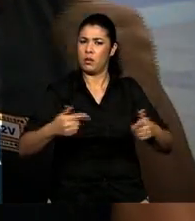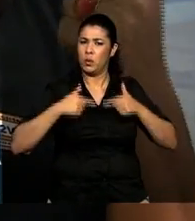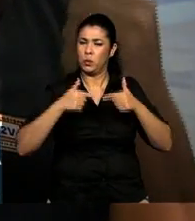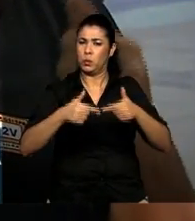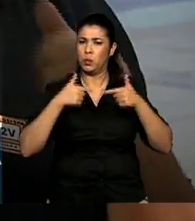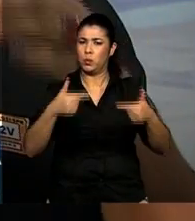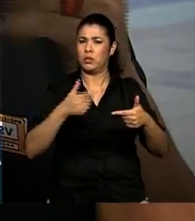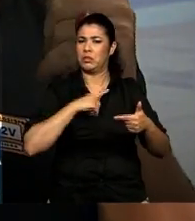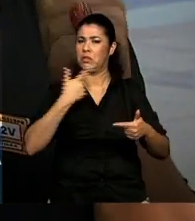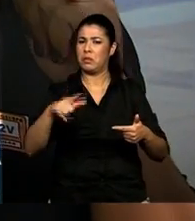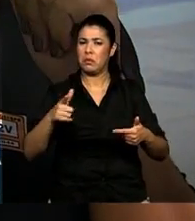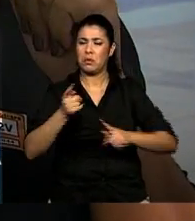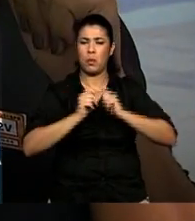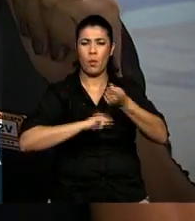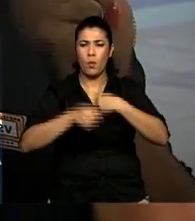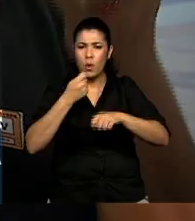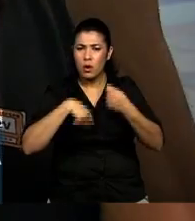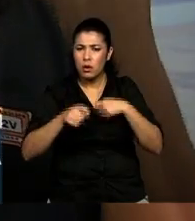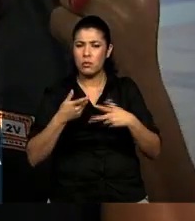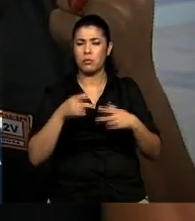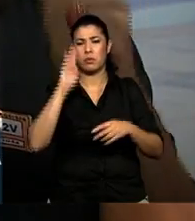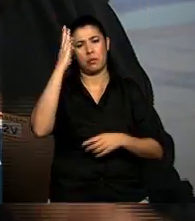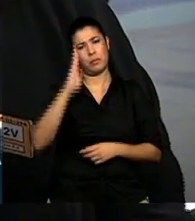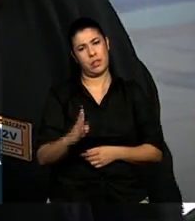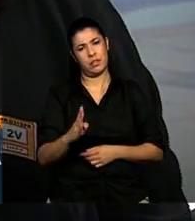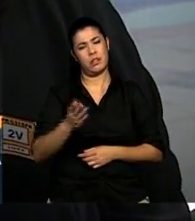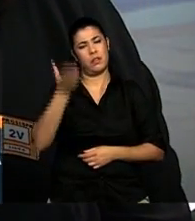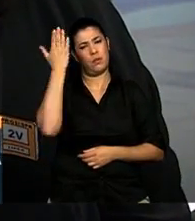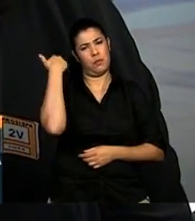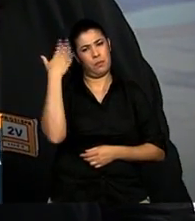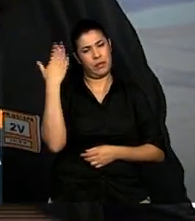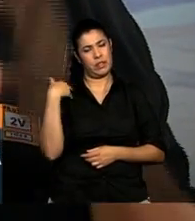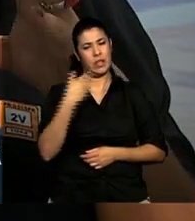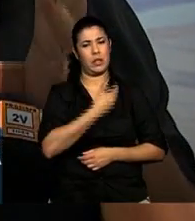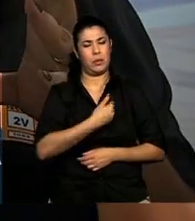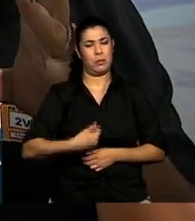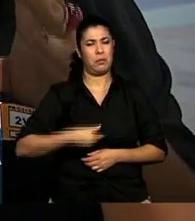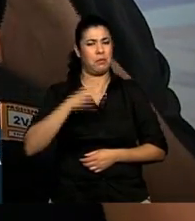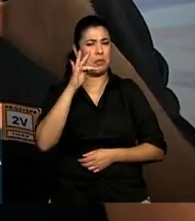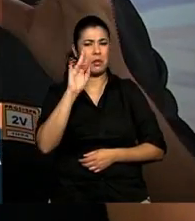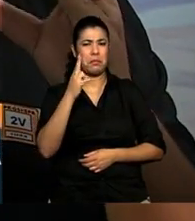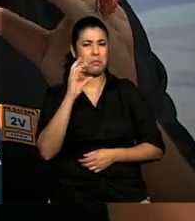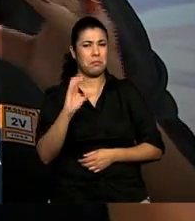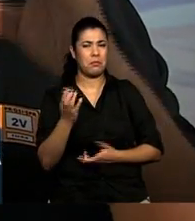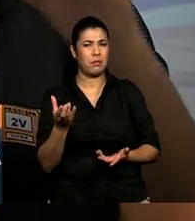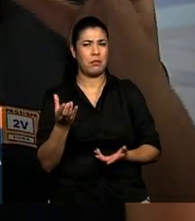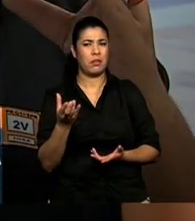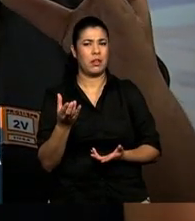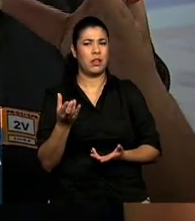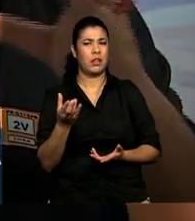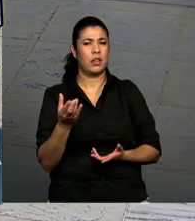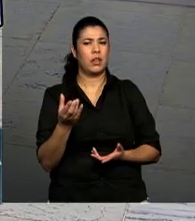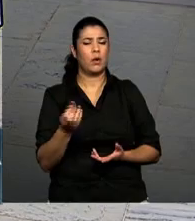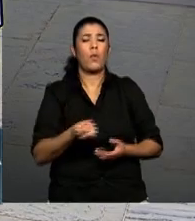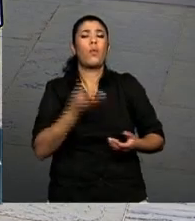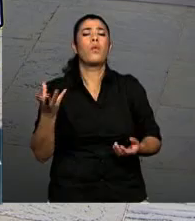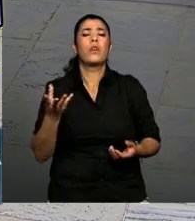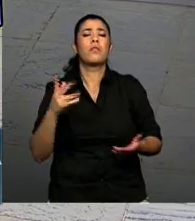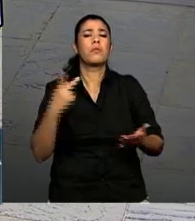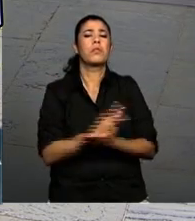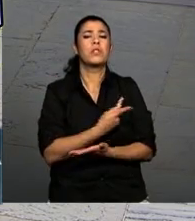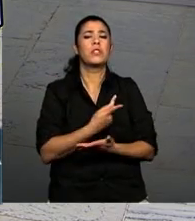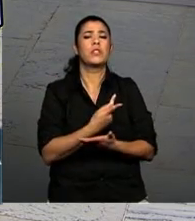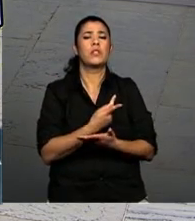gerado crescimento necessário no Brasil na época do governo Fernando Henrique Em que momento e por Houve essa